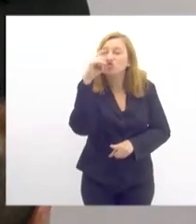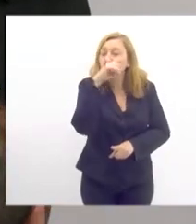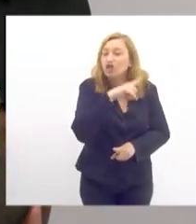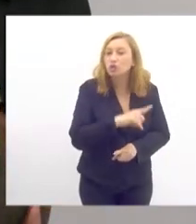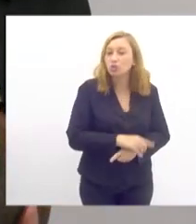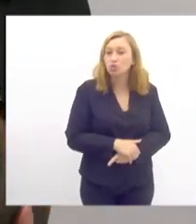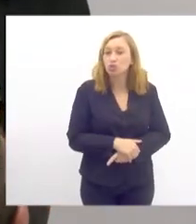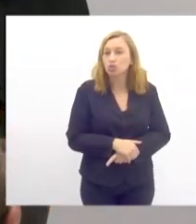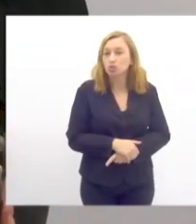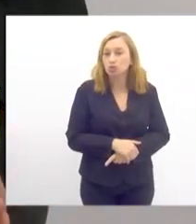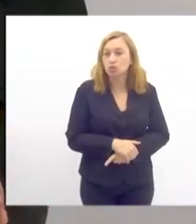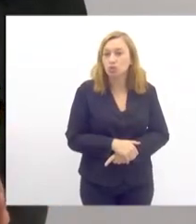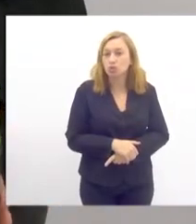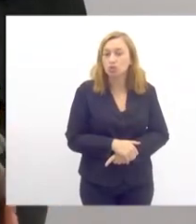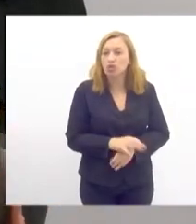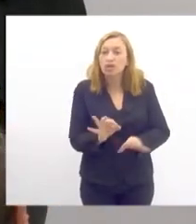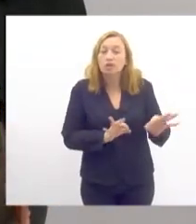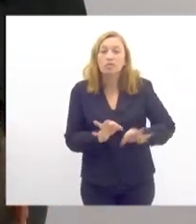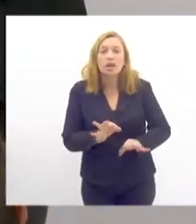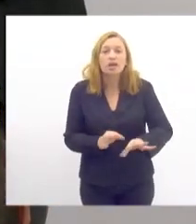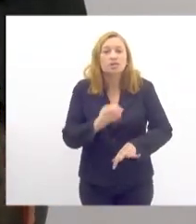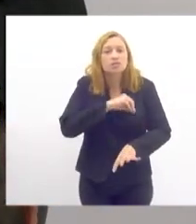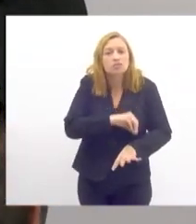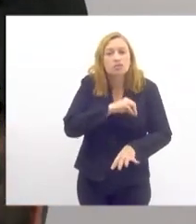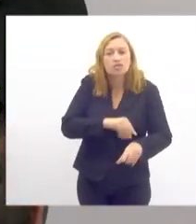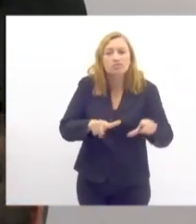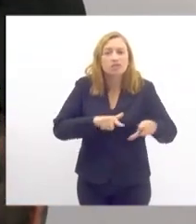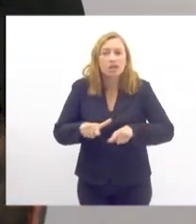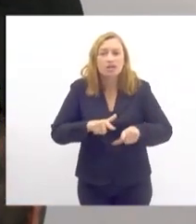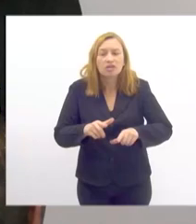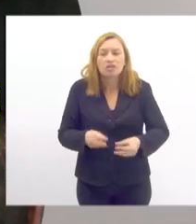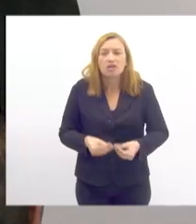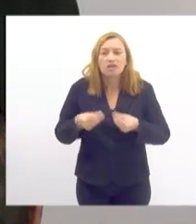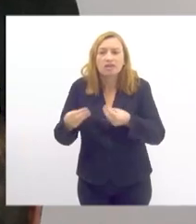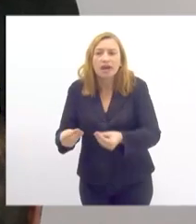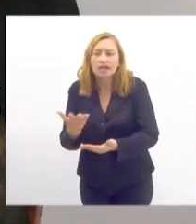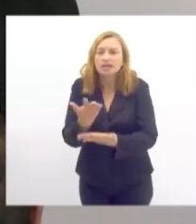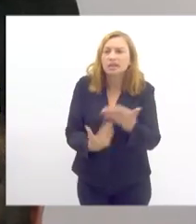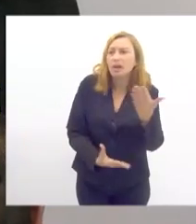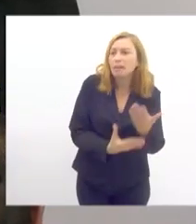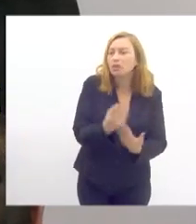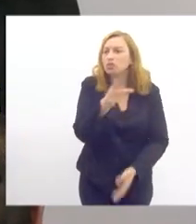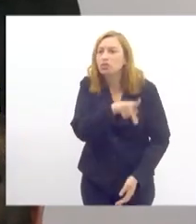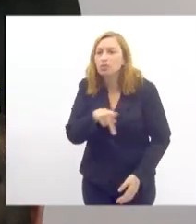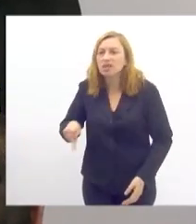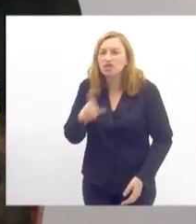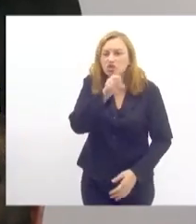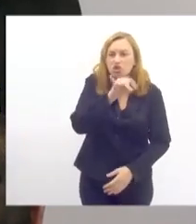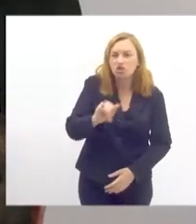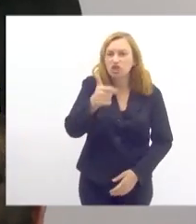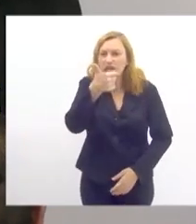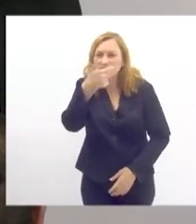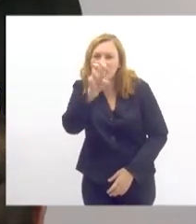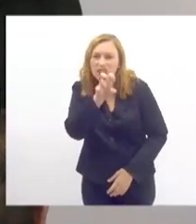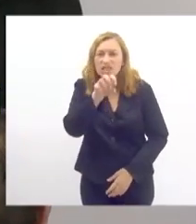dificuldade como esse plano de cargos? Esse plano de cargos foi entregue na mão do presidente no dia